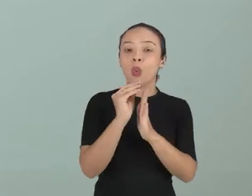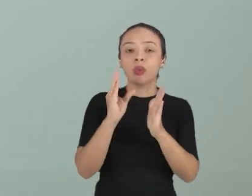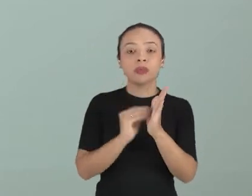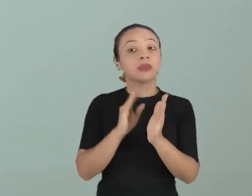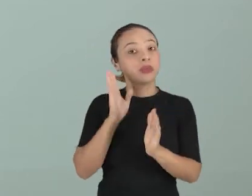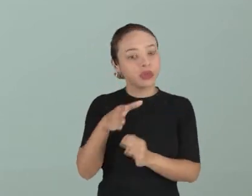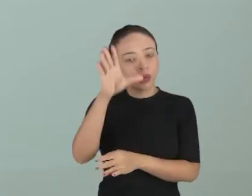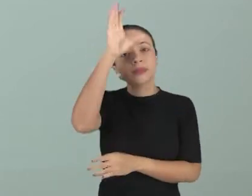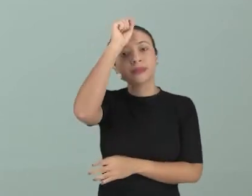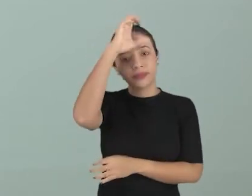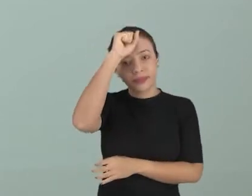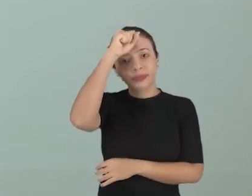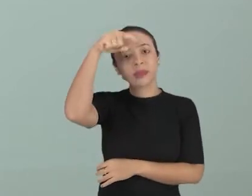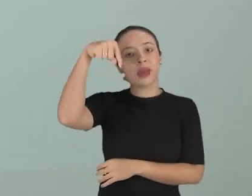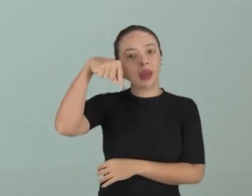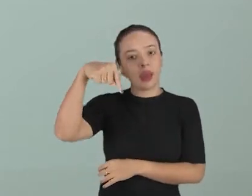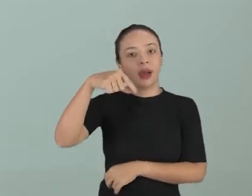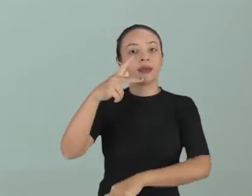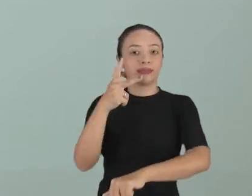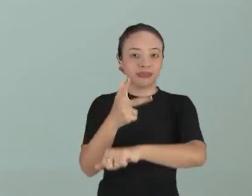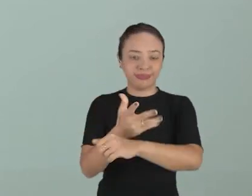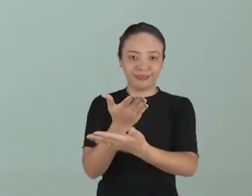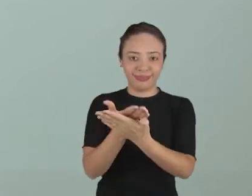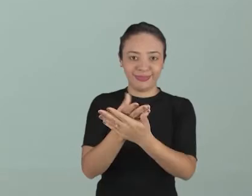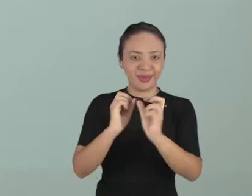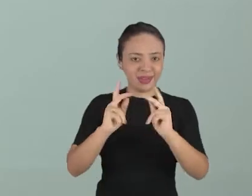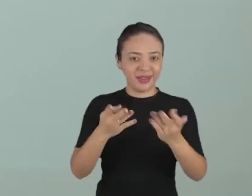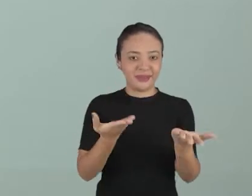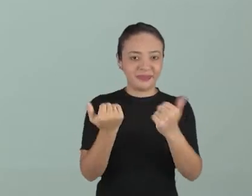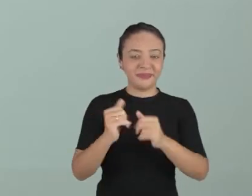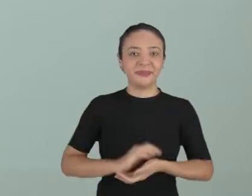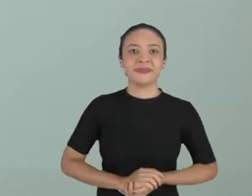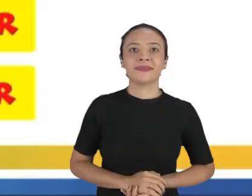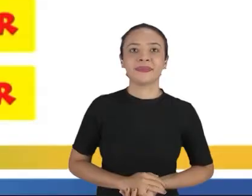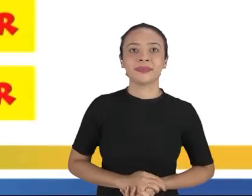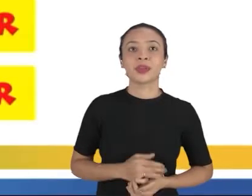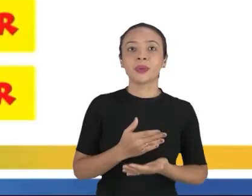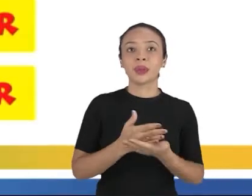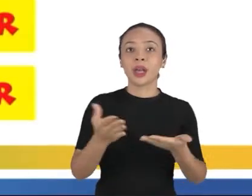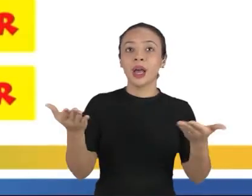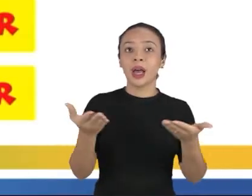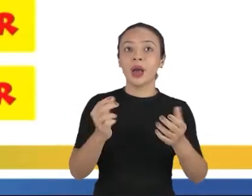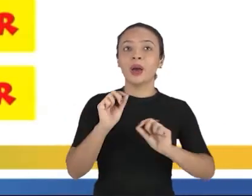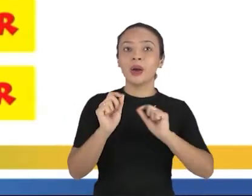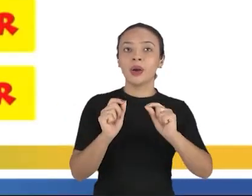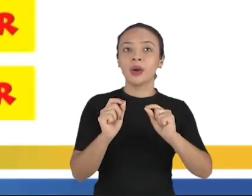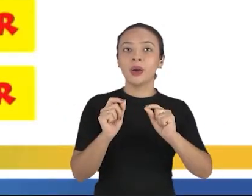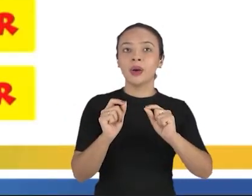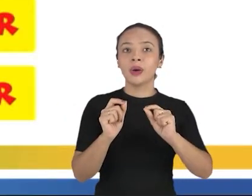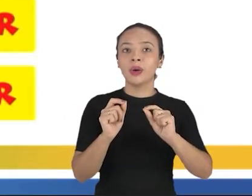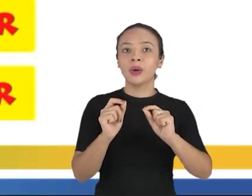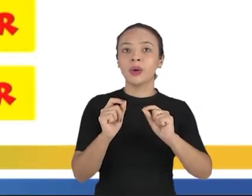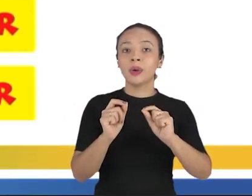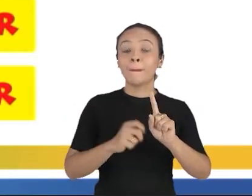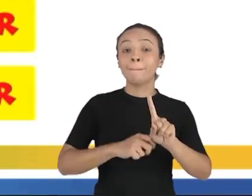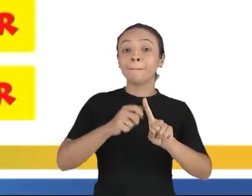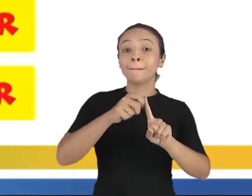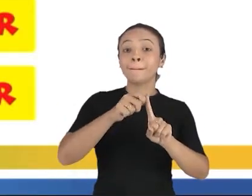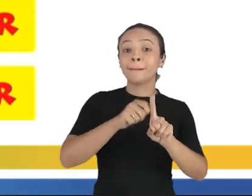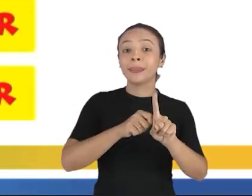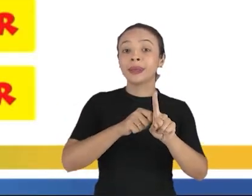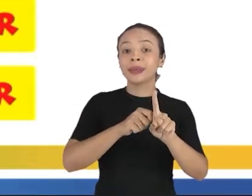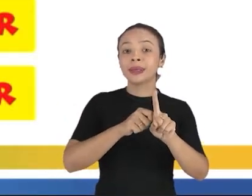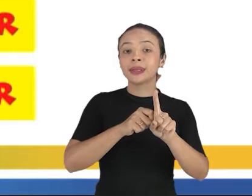nós já aprendemos aqui na nossa videoaula, ok? Então vamos lá. Nós vamos iniciar com Months of the Year, com os